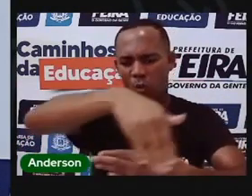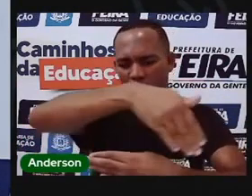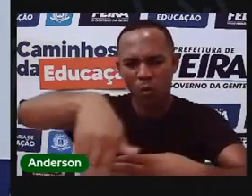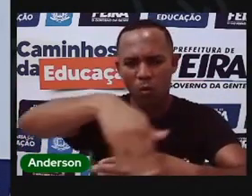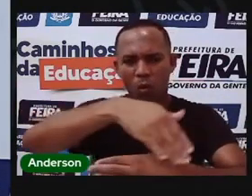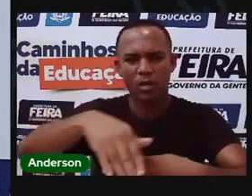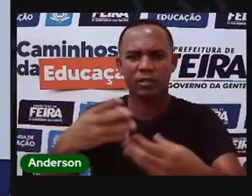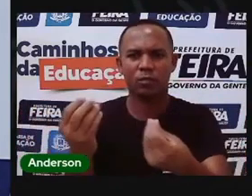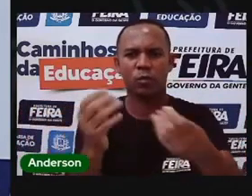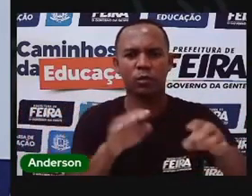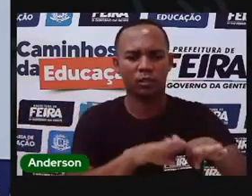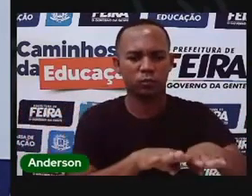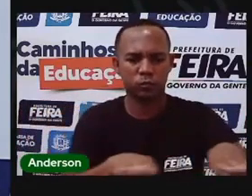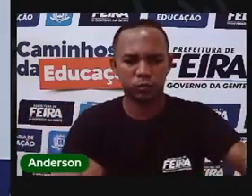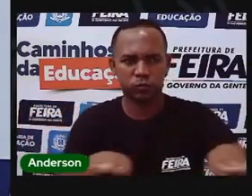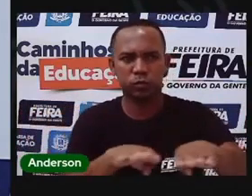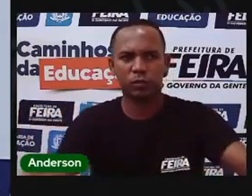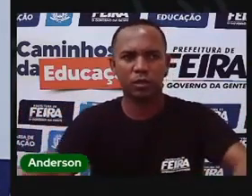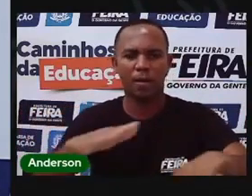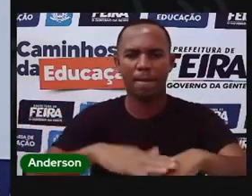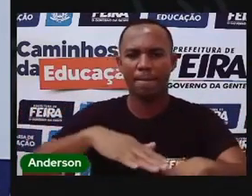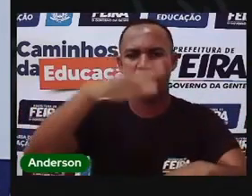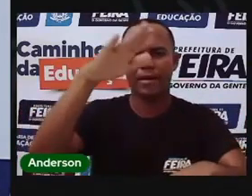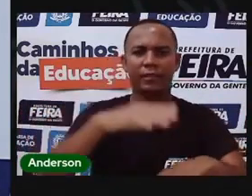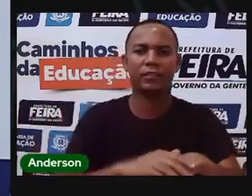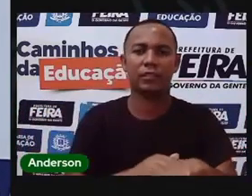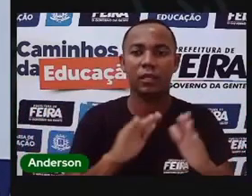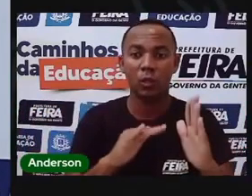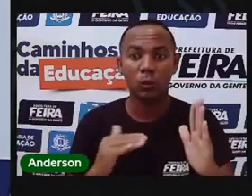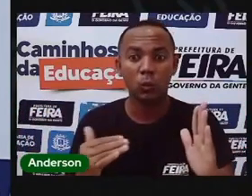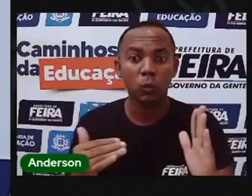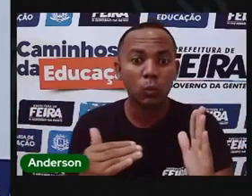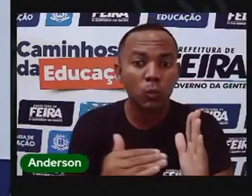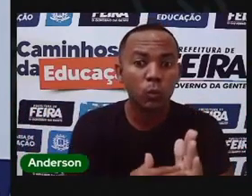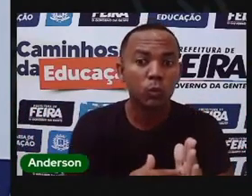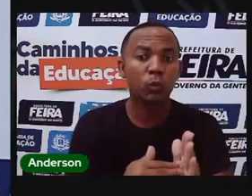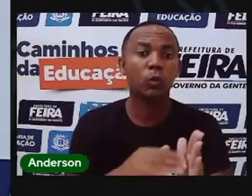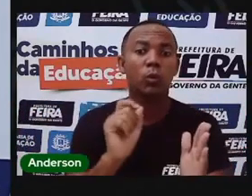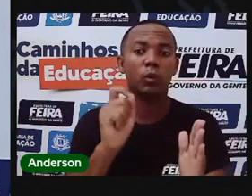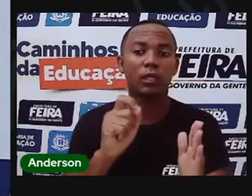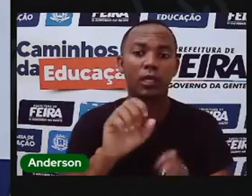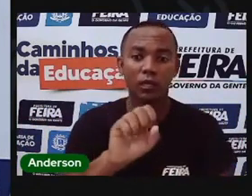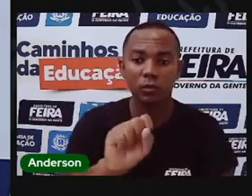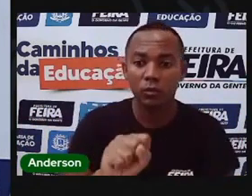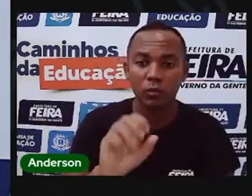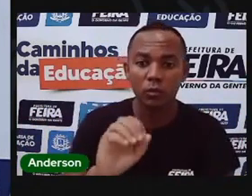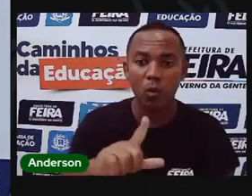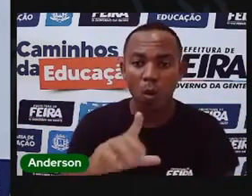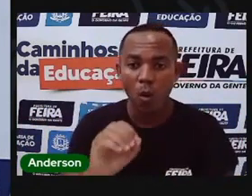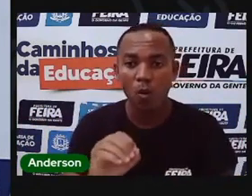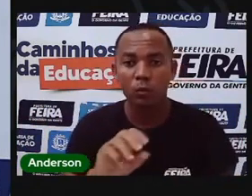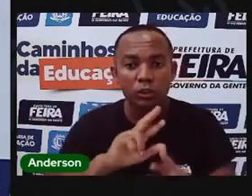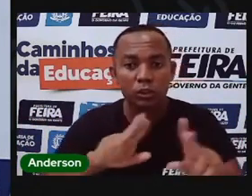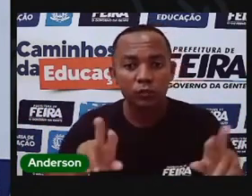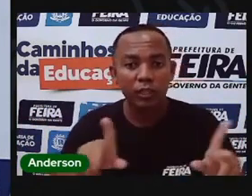sendo asfaltadas são maiores. Então, tudo isso aí interfere no solo, interfere na